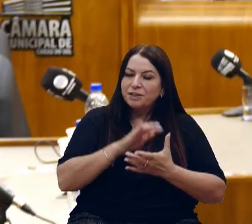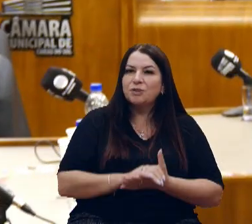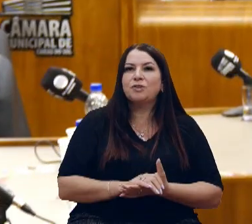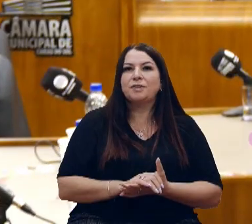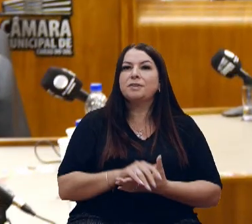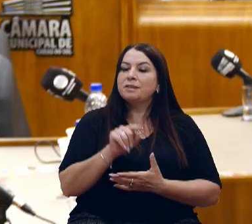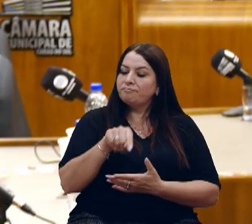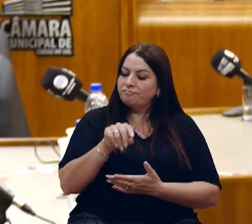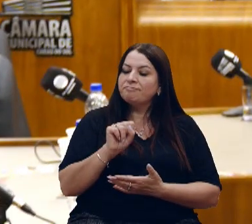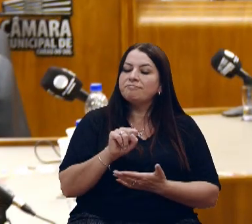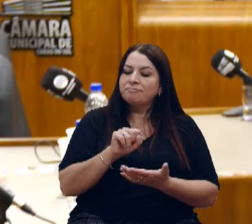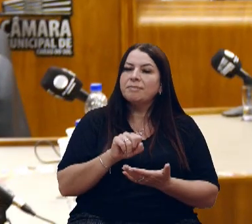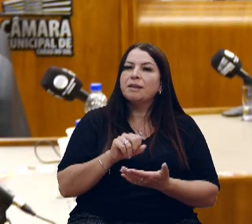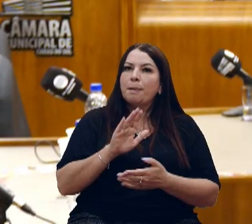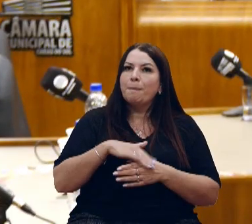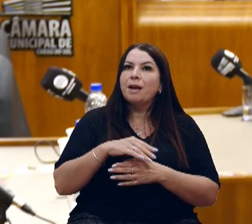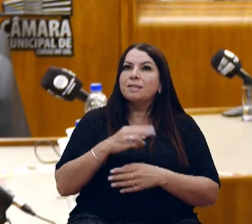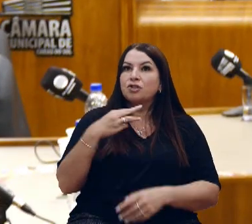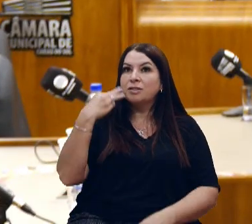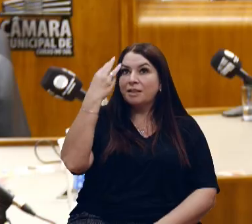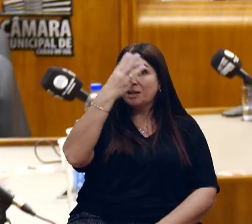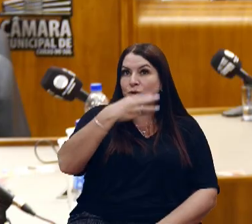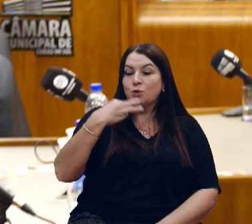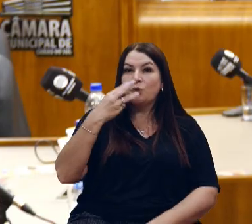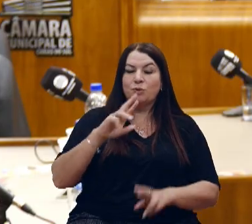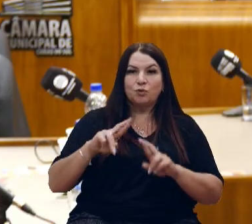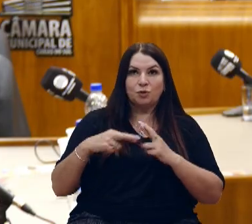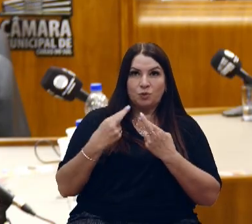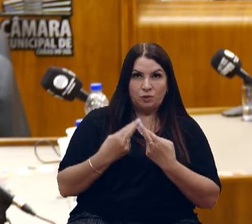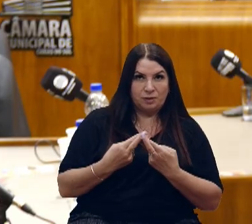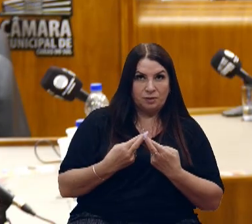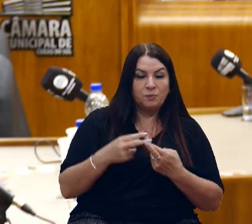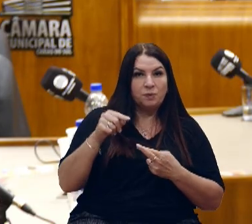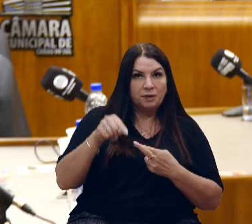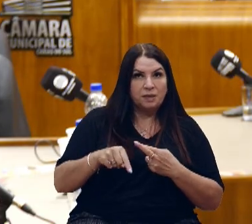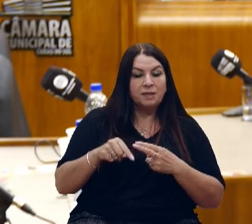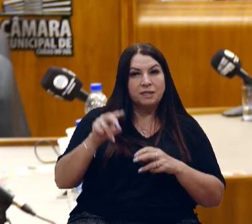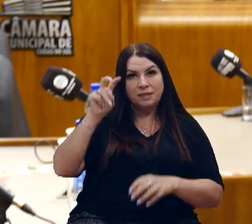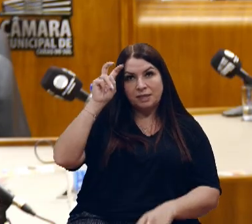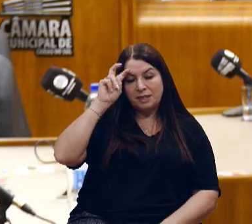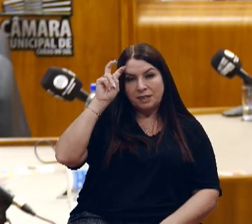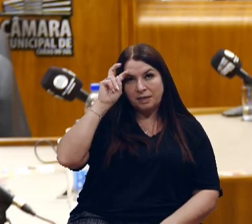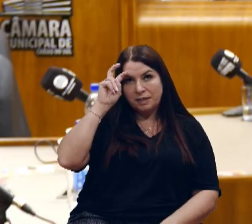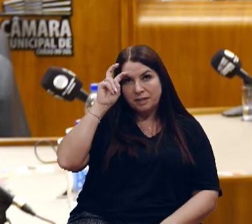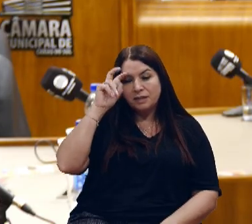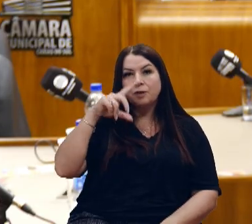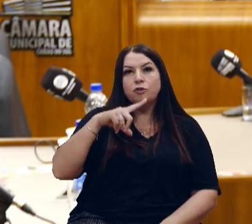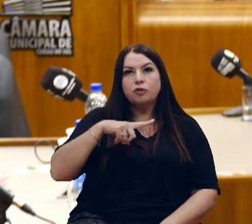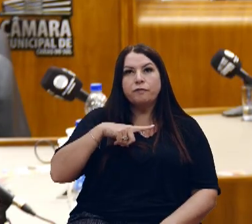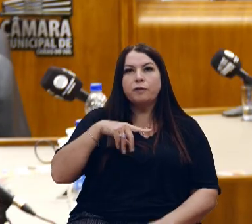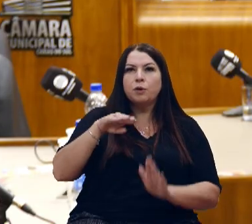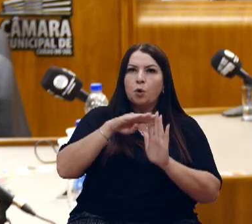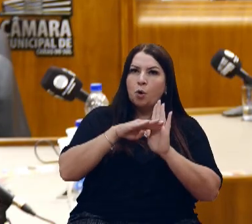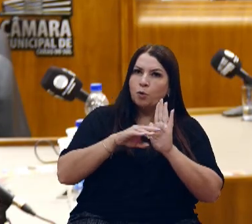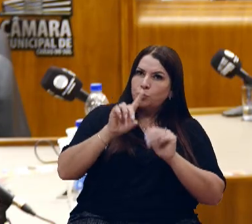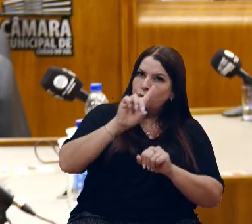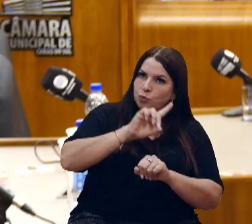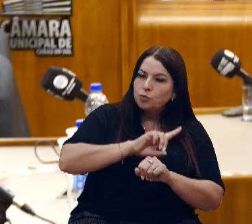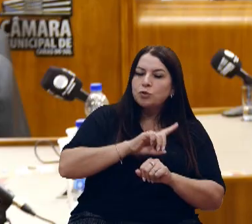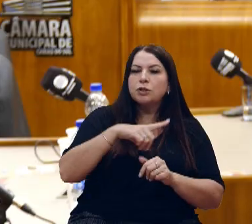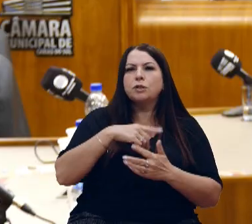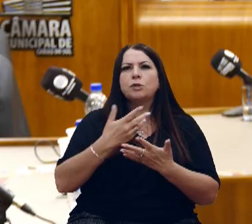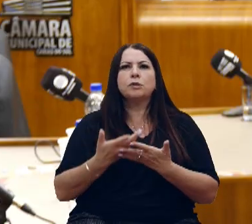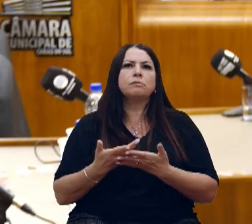Isso mesmo, né? Tivemos mais de 3 horas de sessão nesta quinta-feira. Tivemos ordem do dia, tivemos